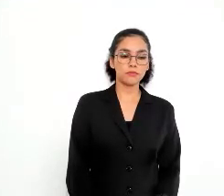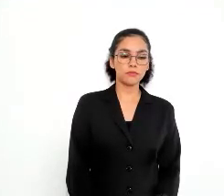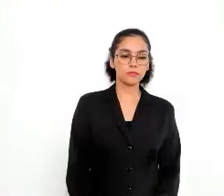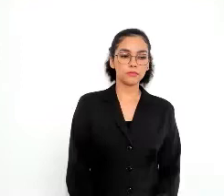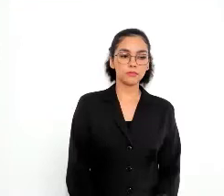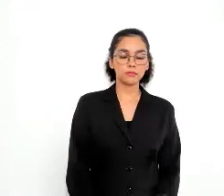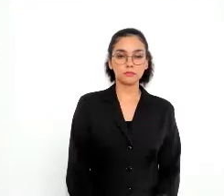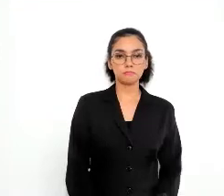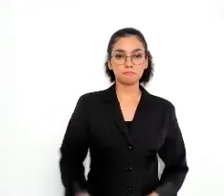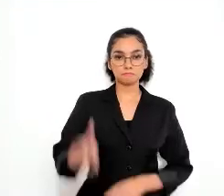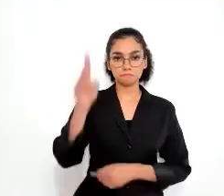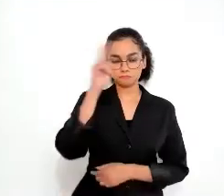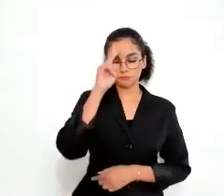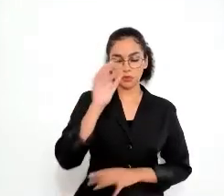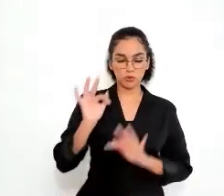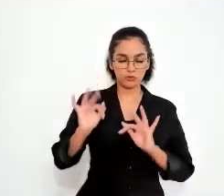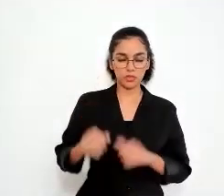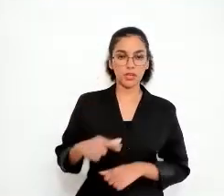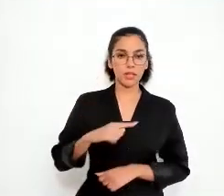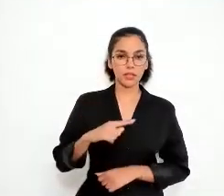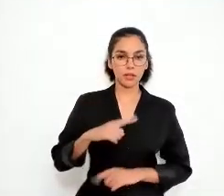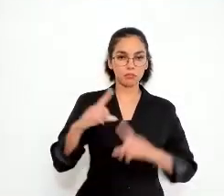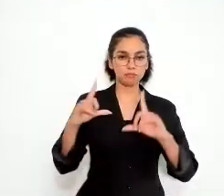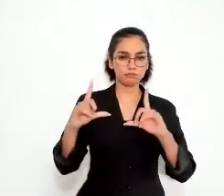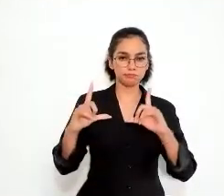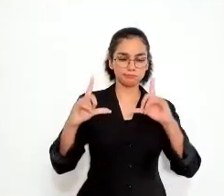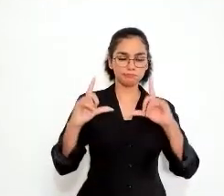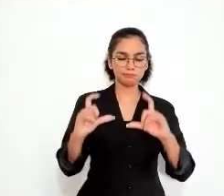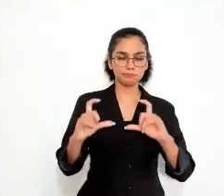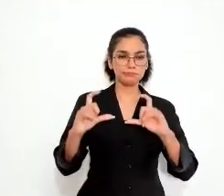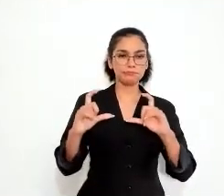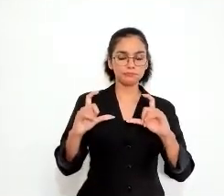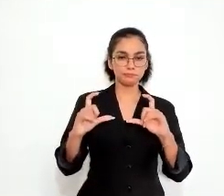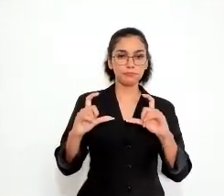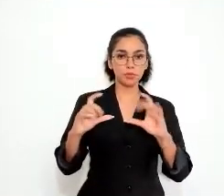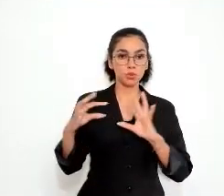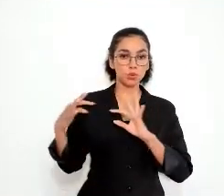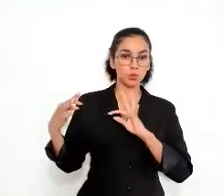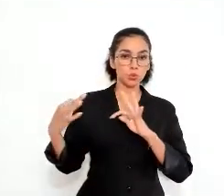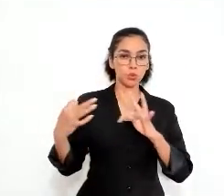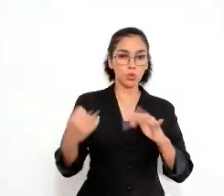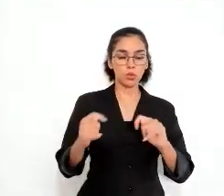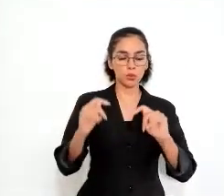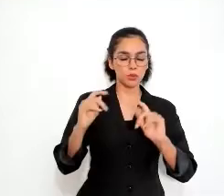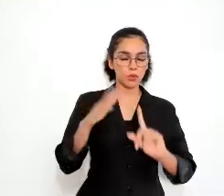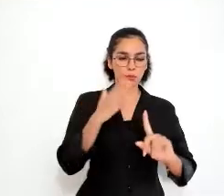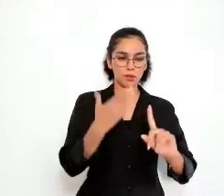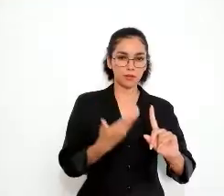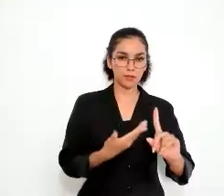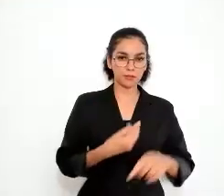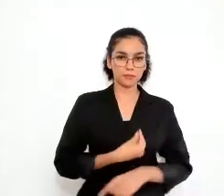Lembrando que ao final faremos um registro fotográfico com todos os homenageados.